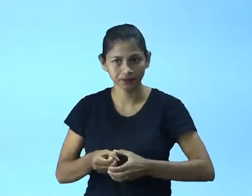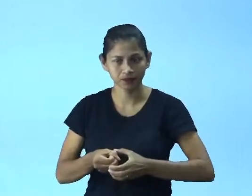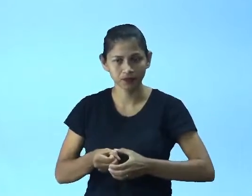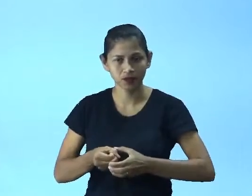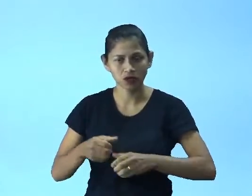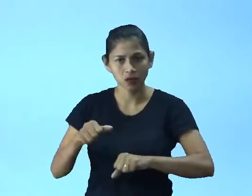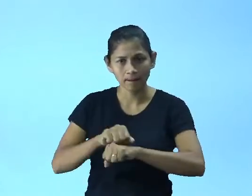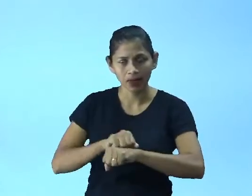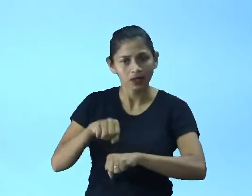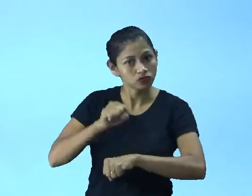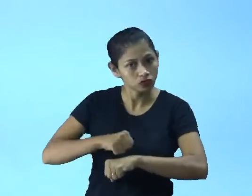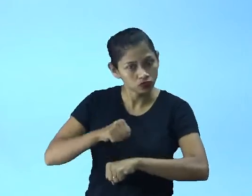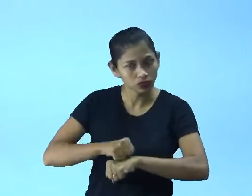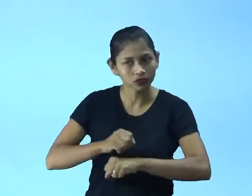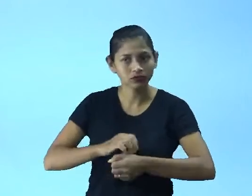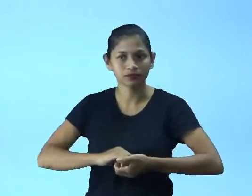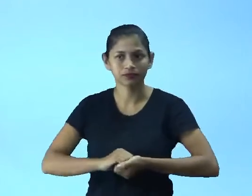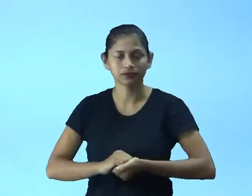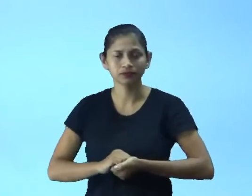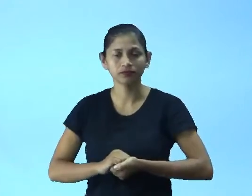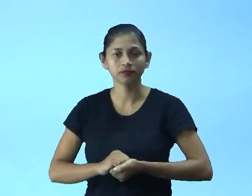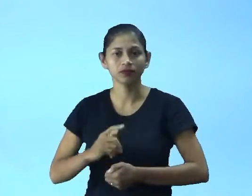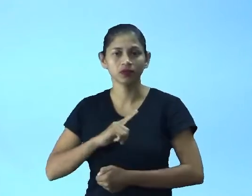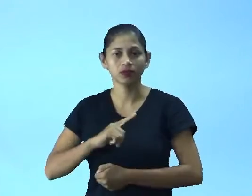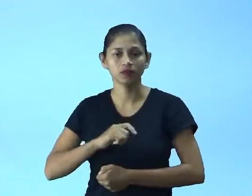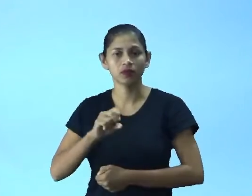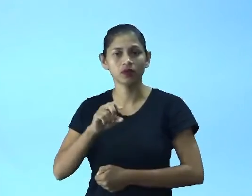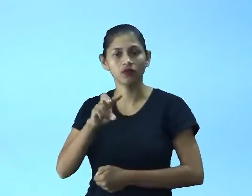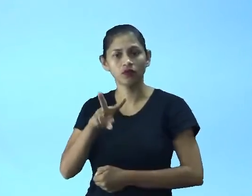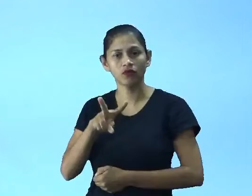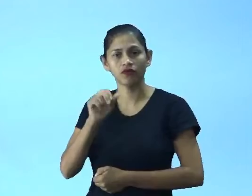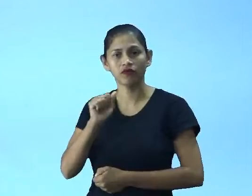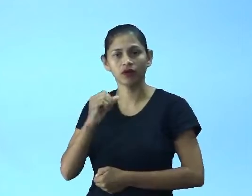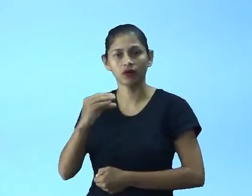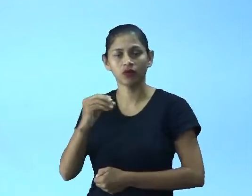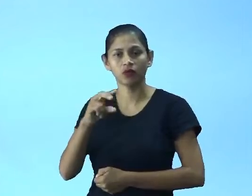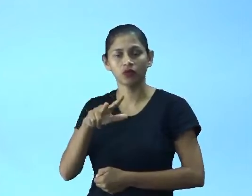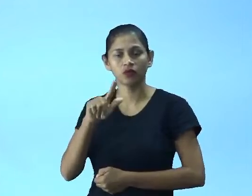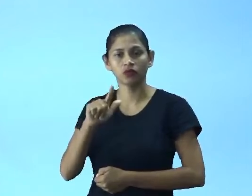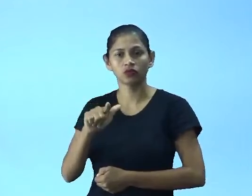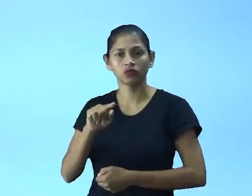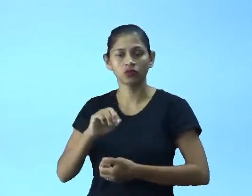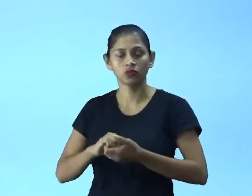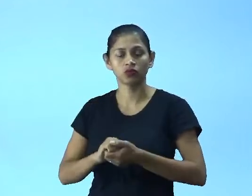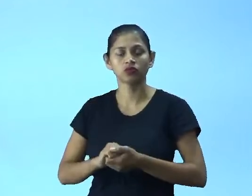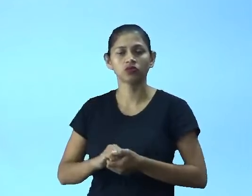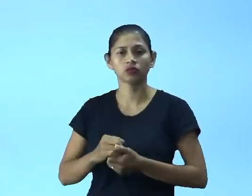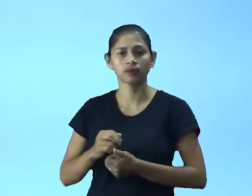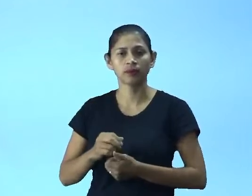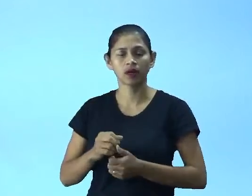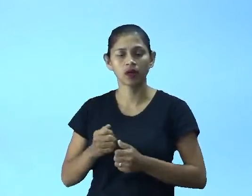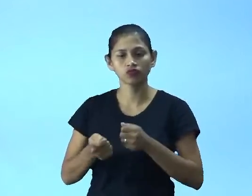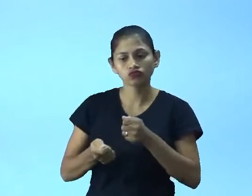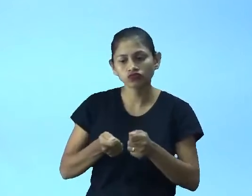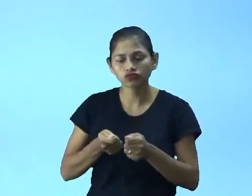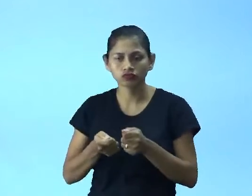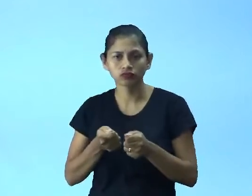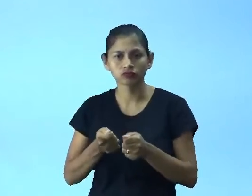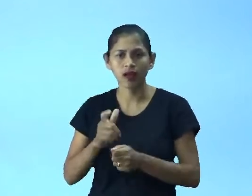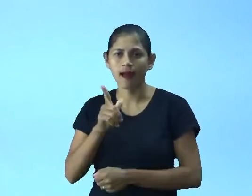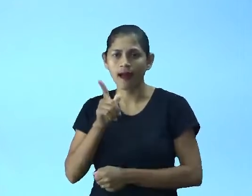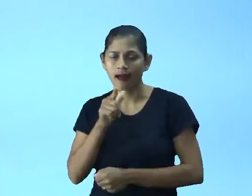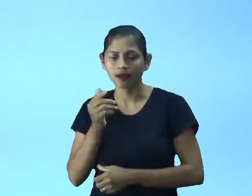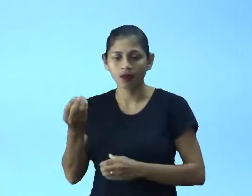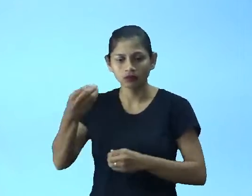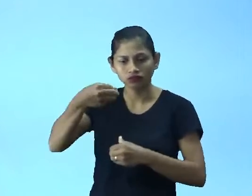E nós temos também a presença do vacúolo, né, que serve tanto para regular o pH da célula, como também serve para dar a entrada de água na célula,